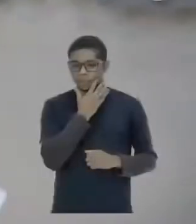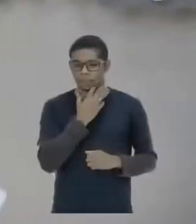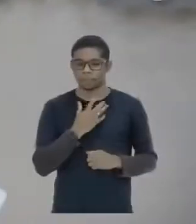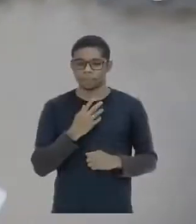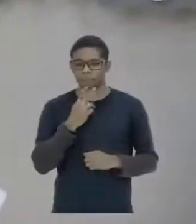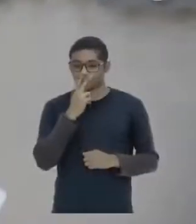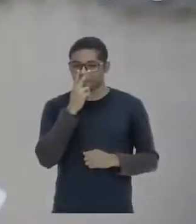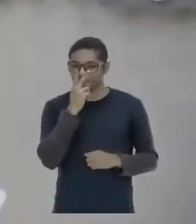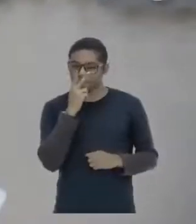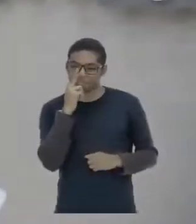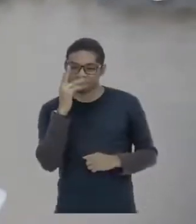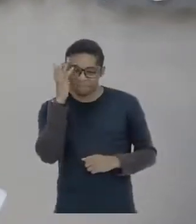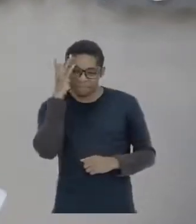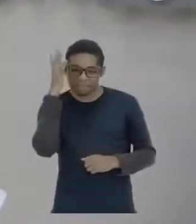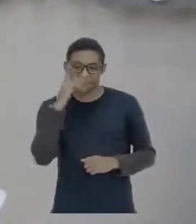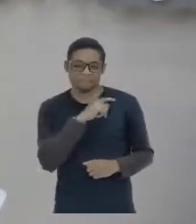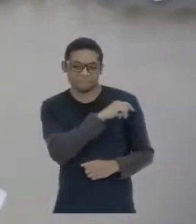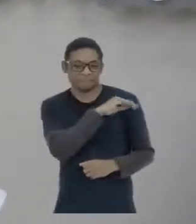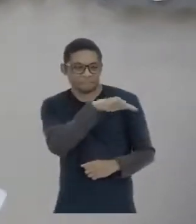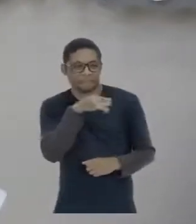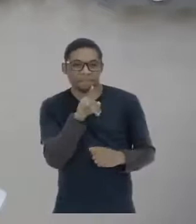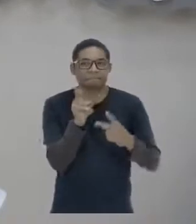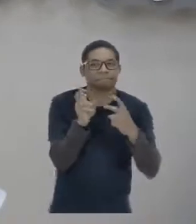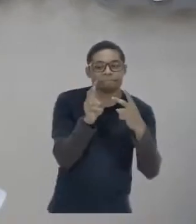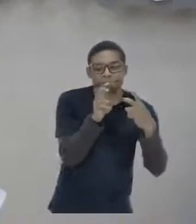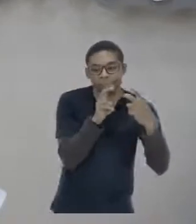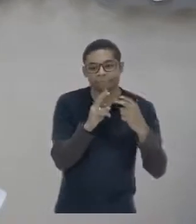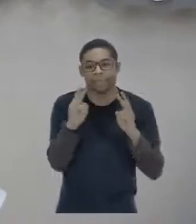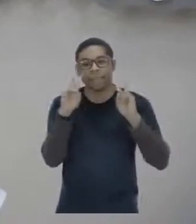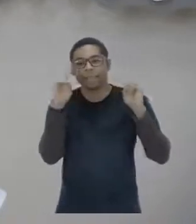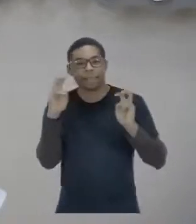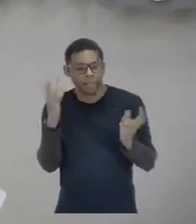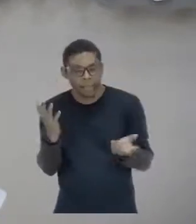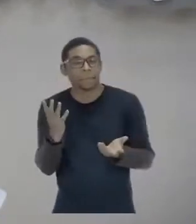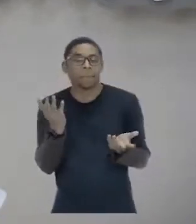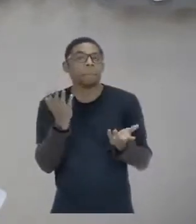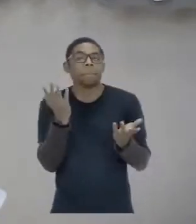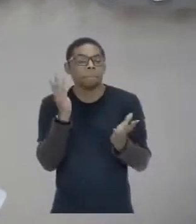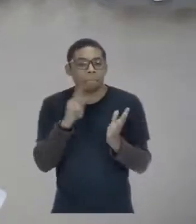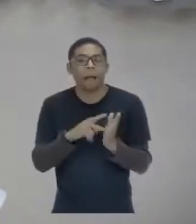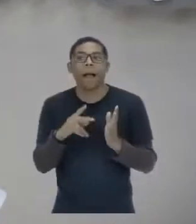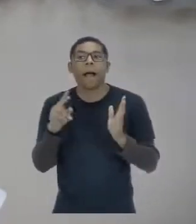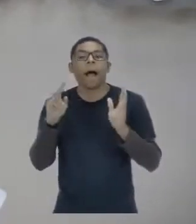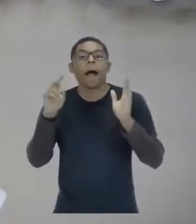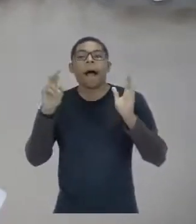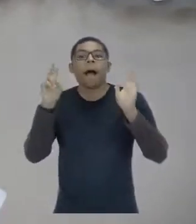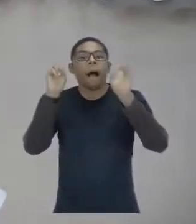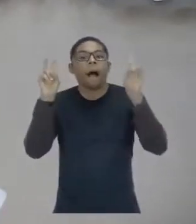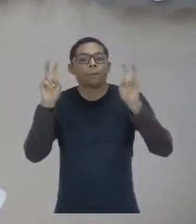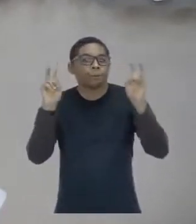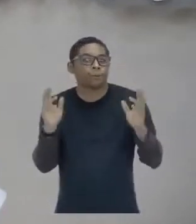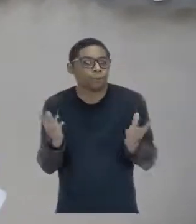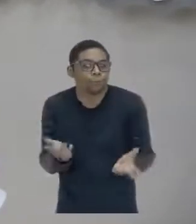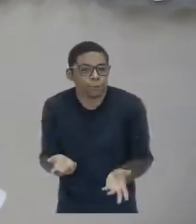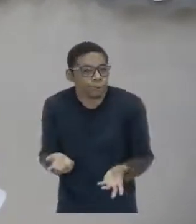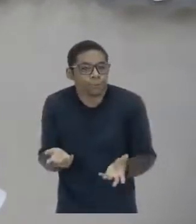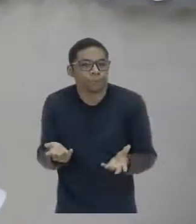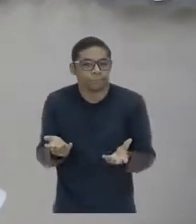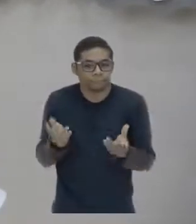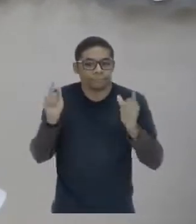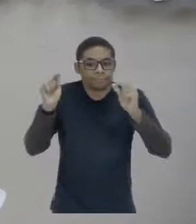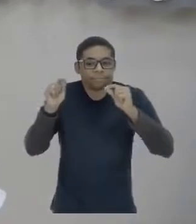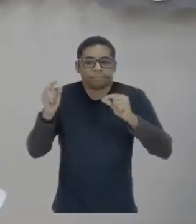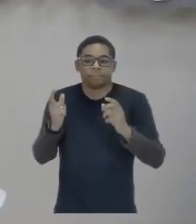Parece que ficou fácil aí dos alunos perceberem, né? Qual o tema, na verdade, qual o assunto, foi a pergunta que o professor Mauro fez. A Caroline